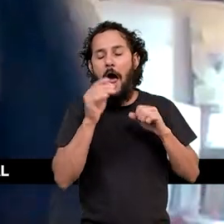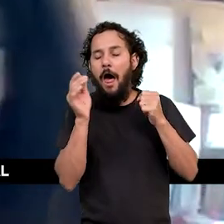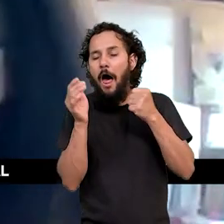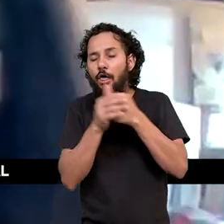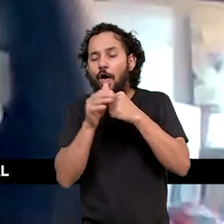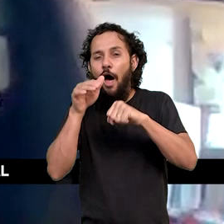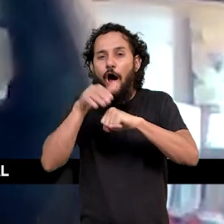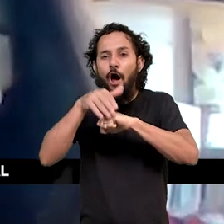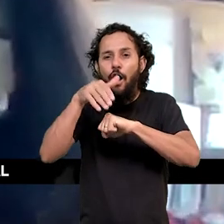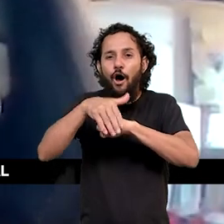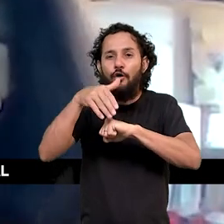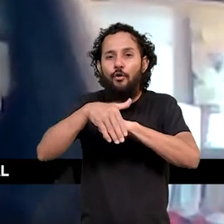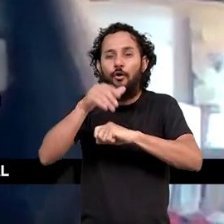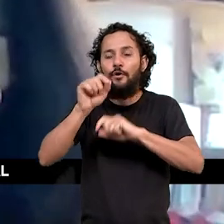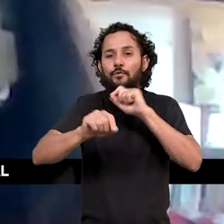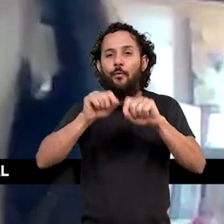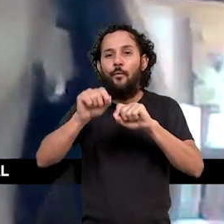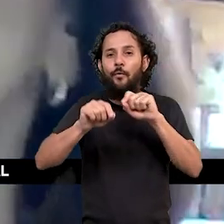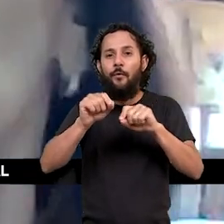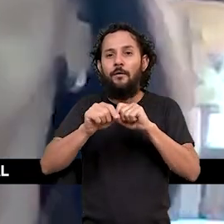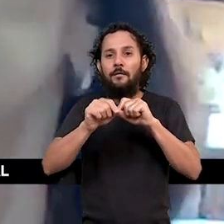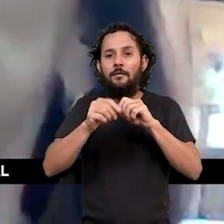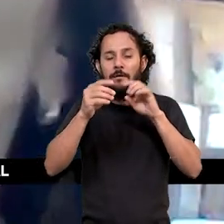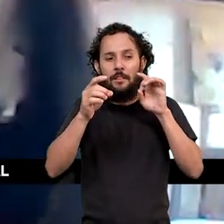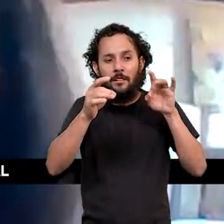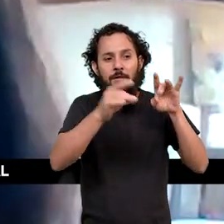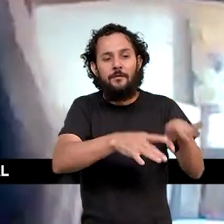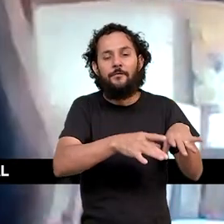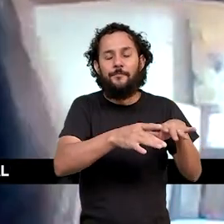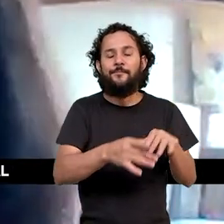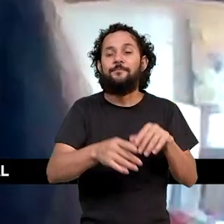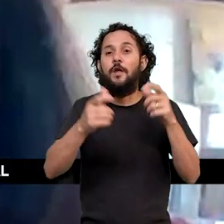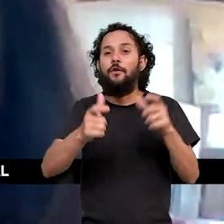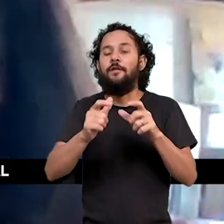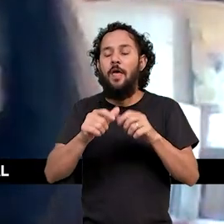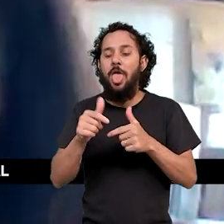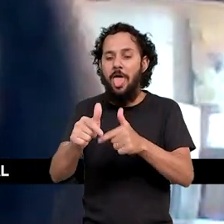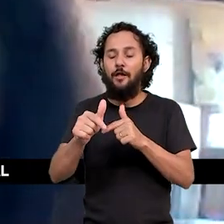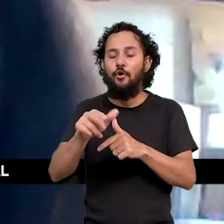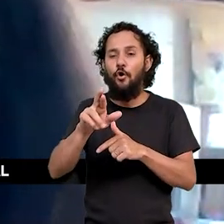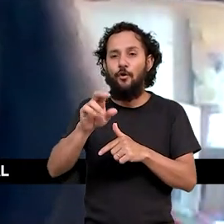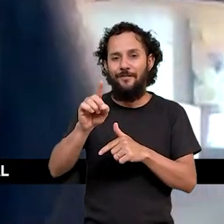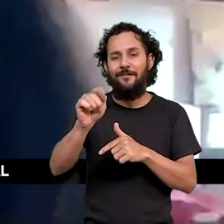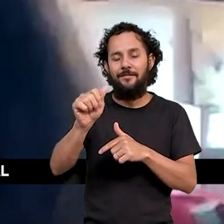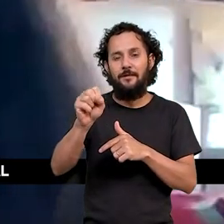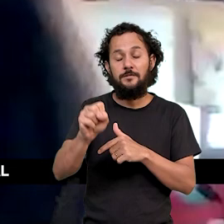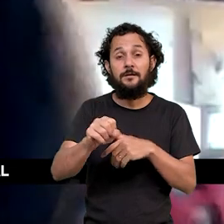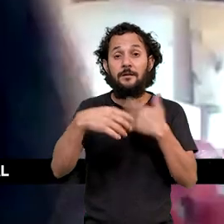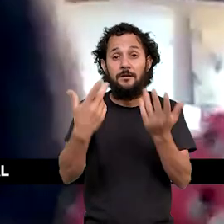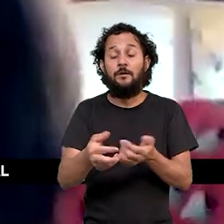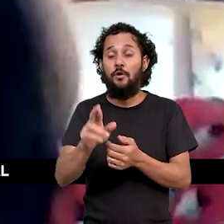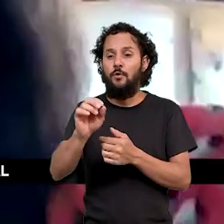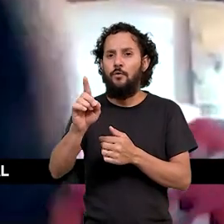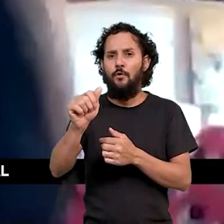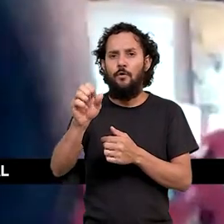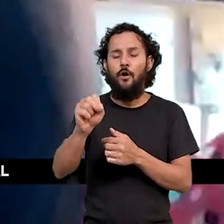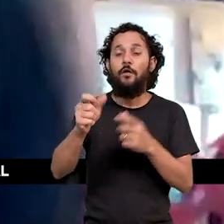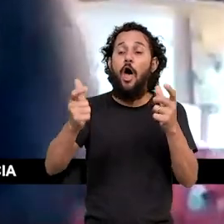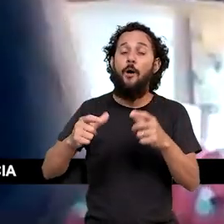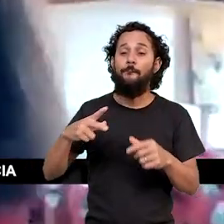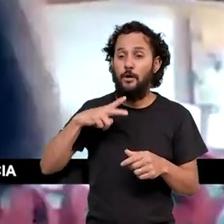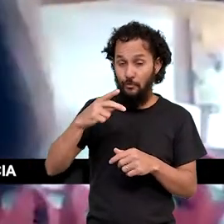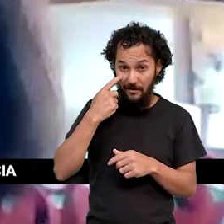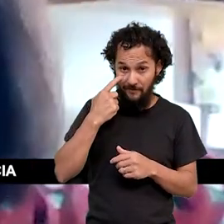da noite, colocadas nas rodas dos expostos. Nós vamos ver assim, a origem das rodas em